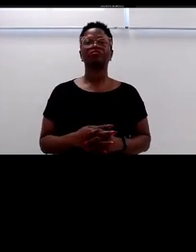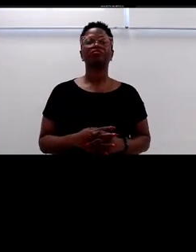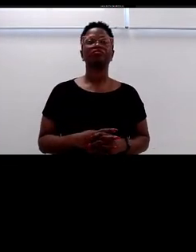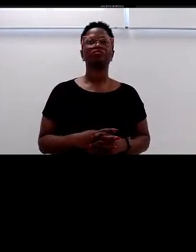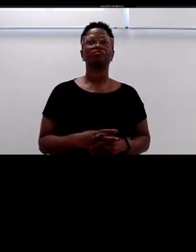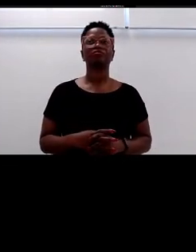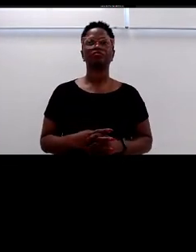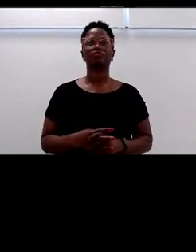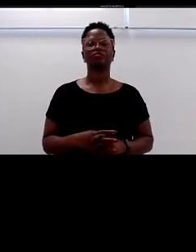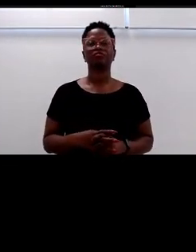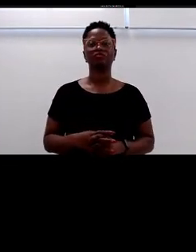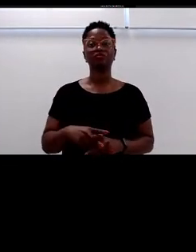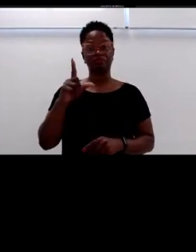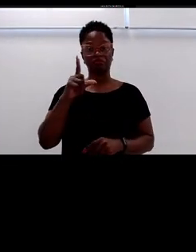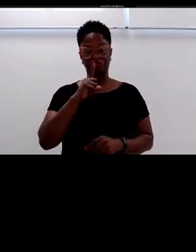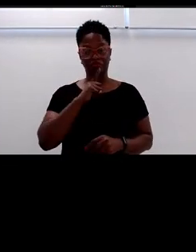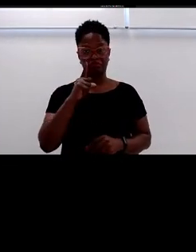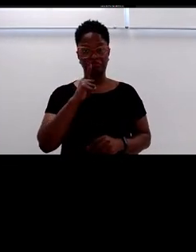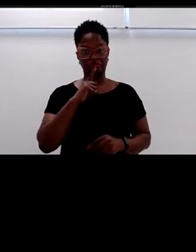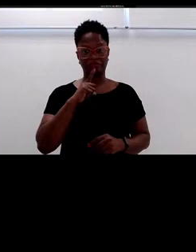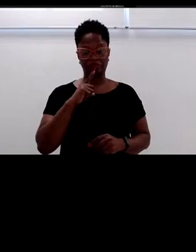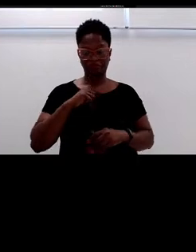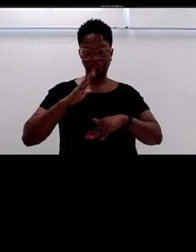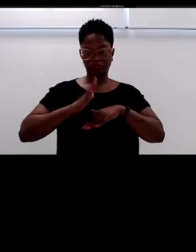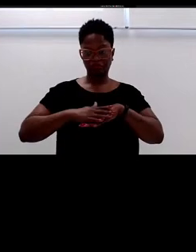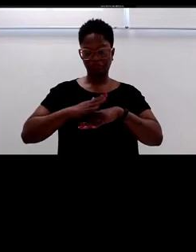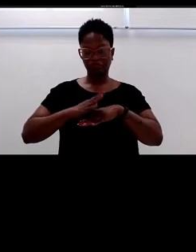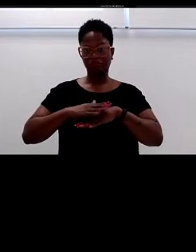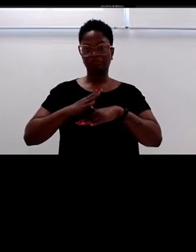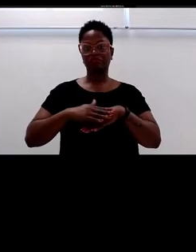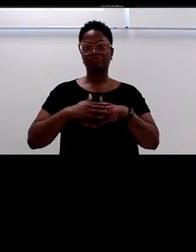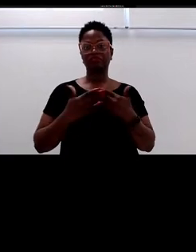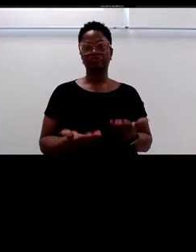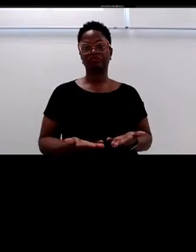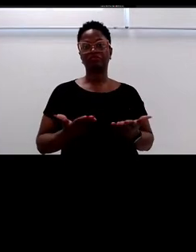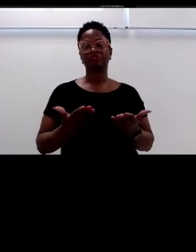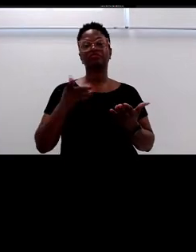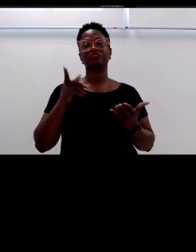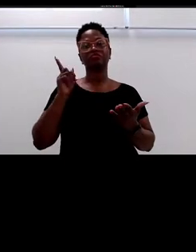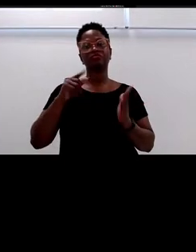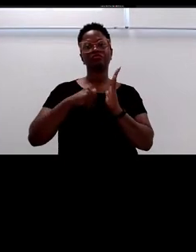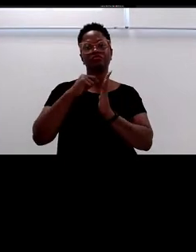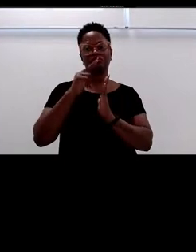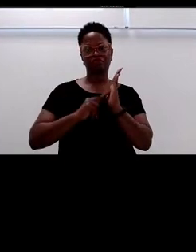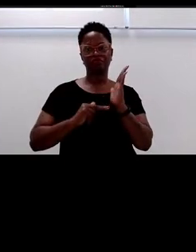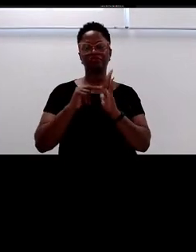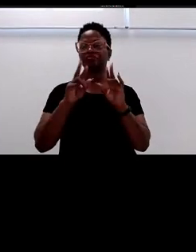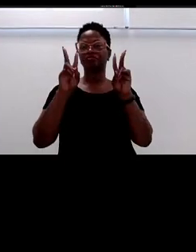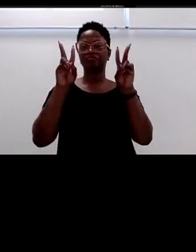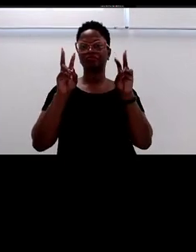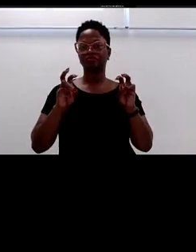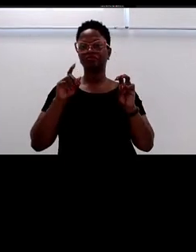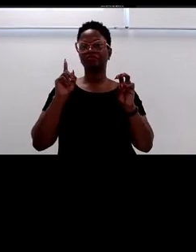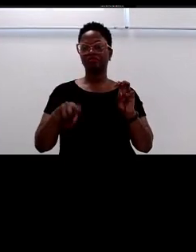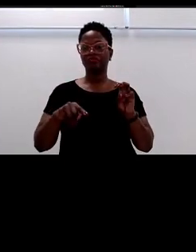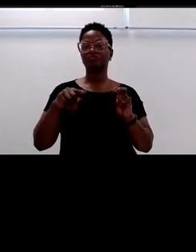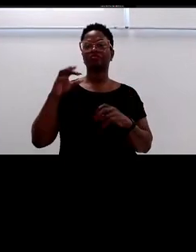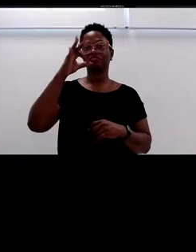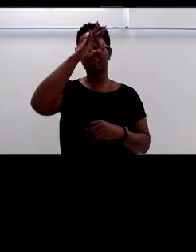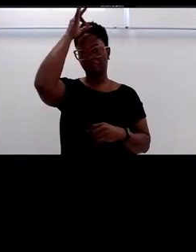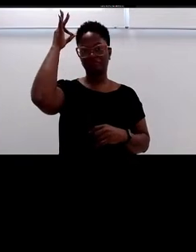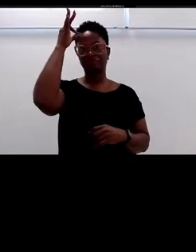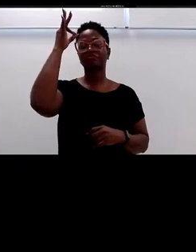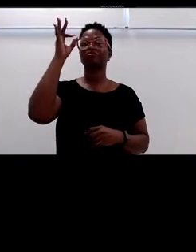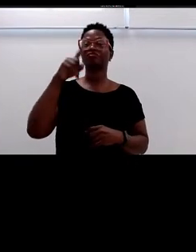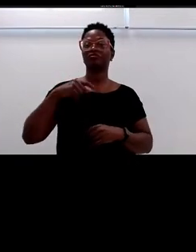O tema desenvolvido na minha pintura mural de respeito ao Divino Espírito Santo. Em um certo momento,